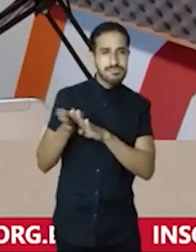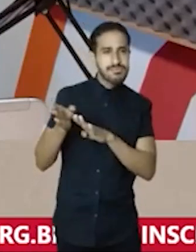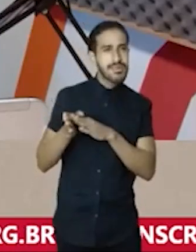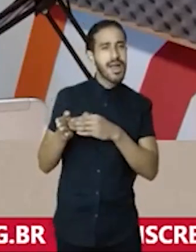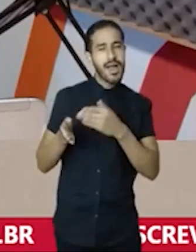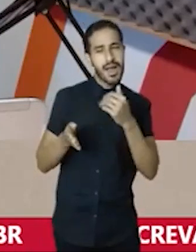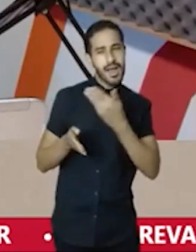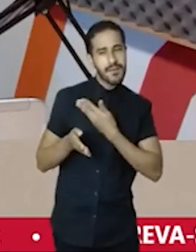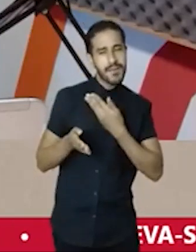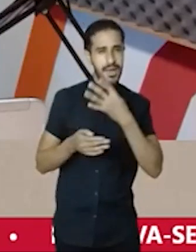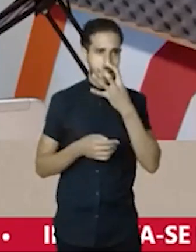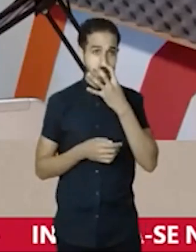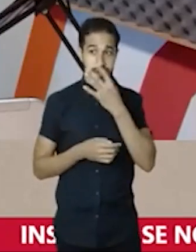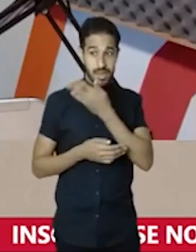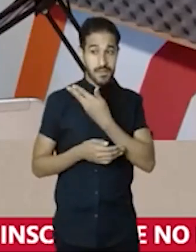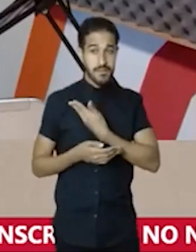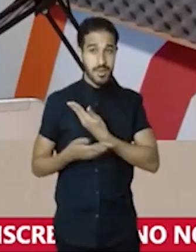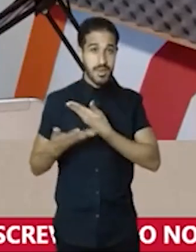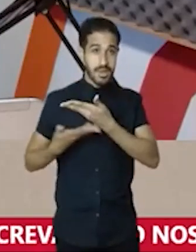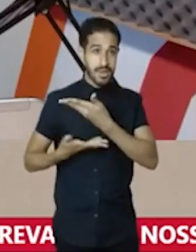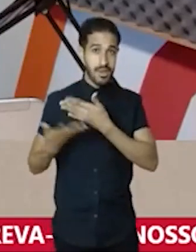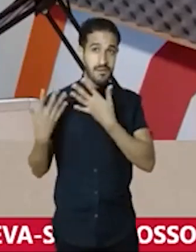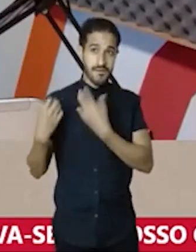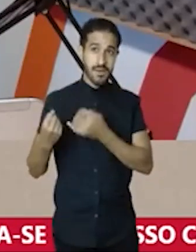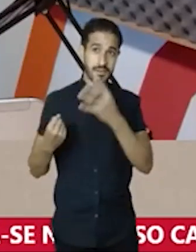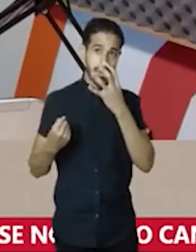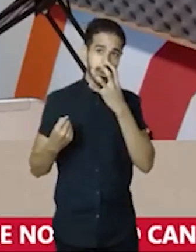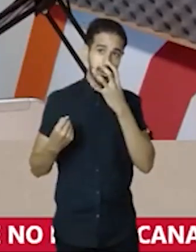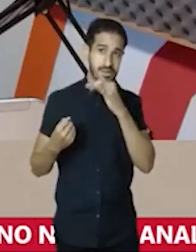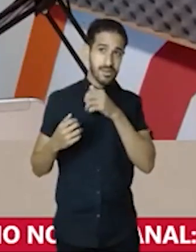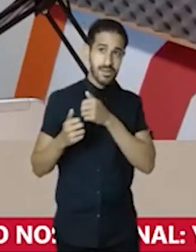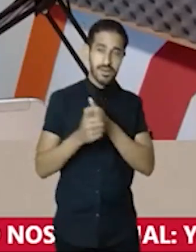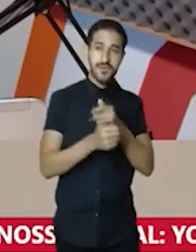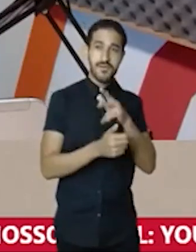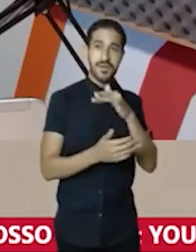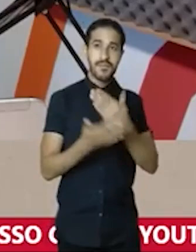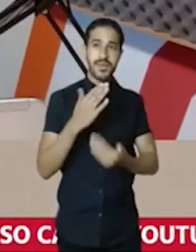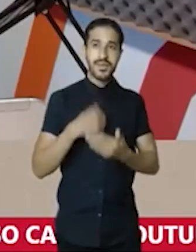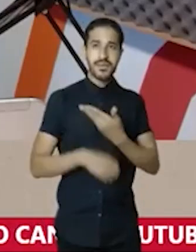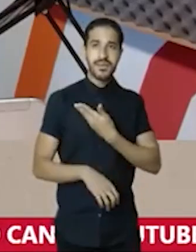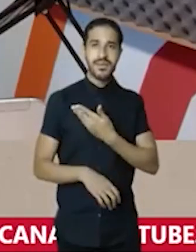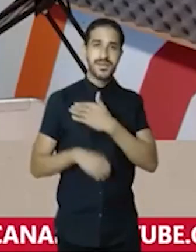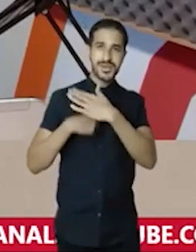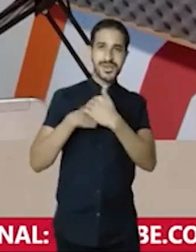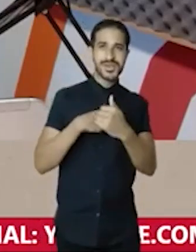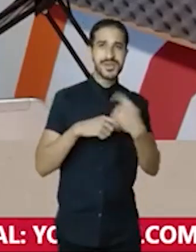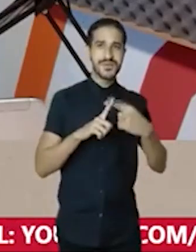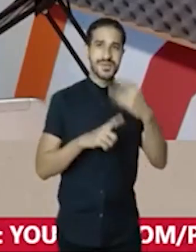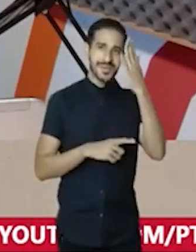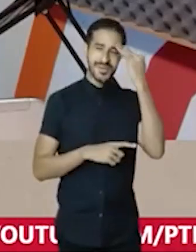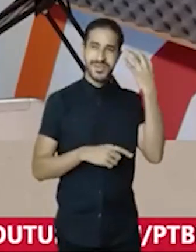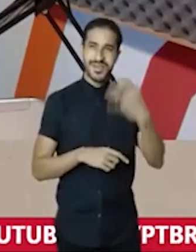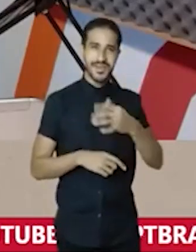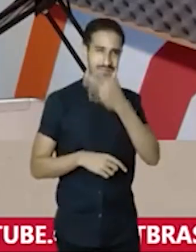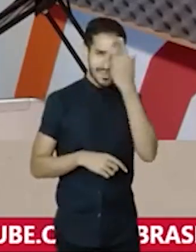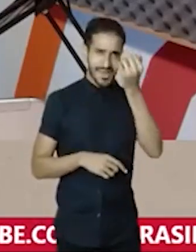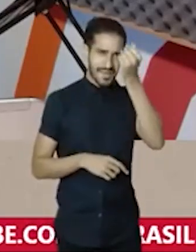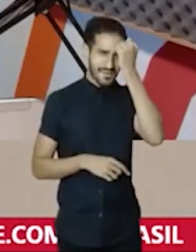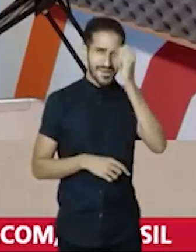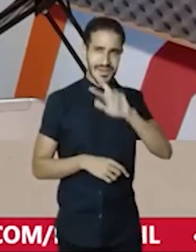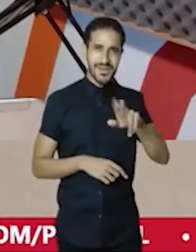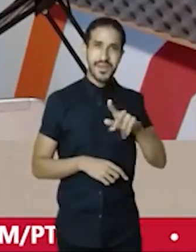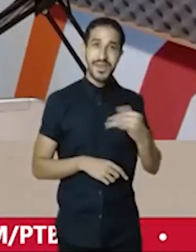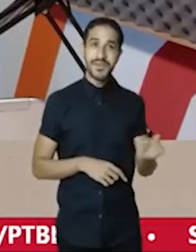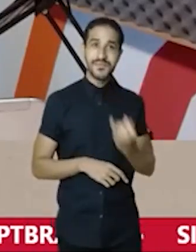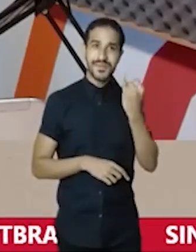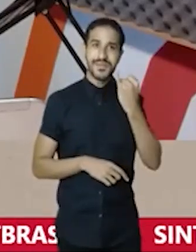aquele afeto que a gente tem. Você é meu amigo, você é minha amiga, se você não seguir, você vai perder a amizade. Chama, porque eu tenho certeza que a pessoa não vai se arrepender. Vale a